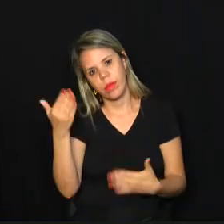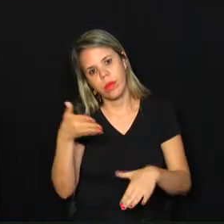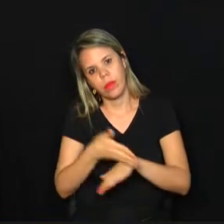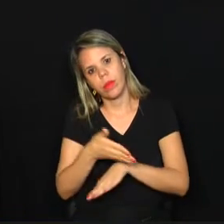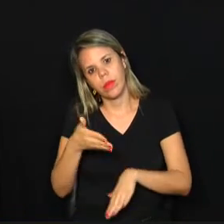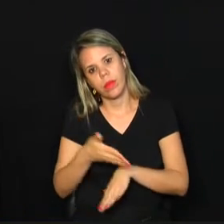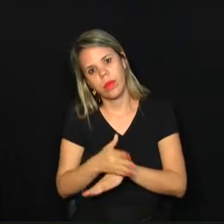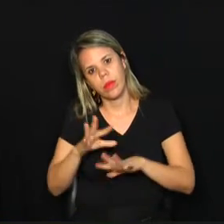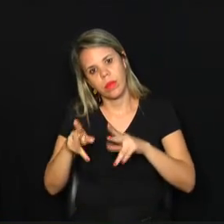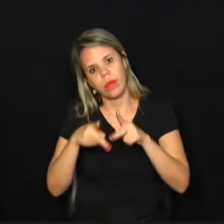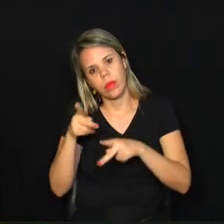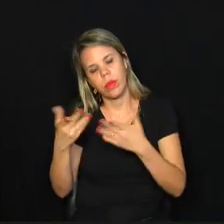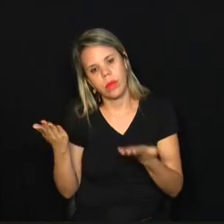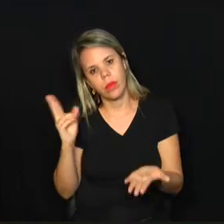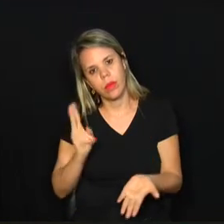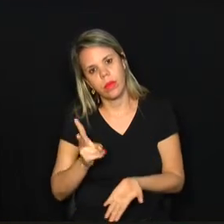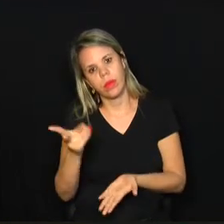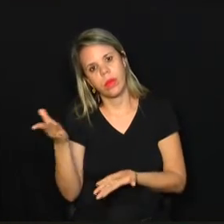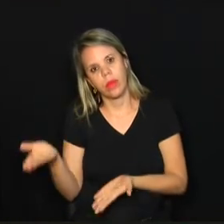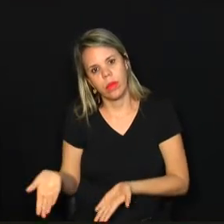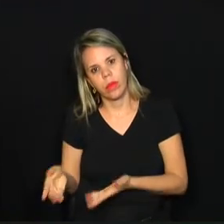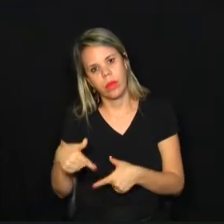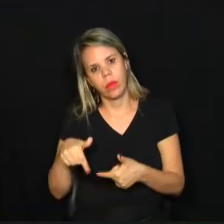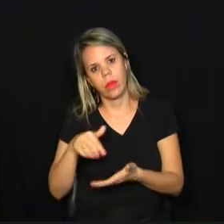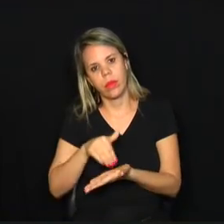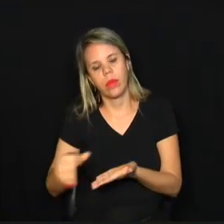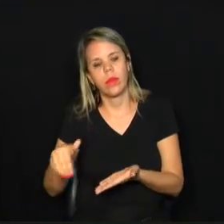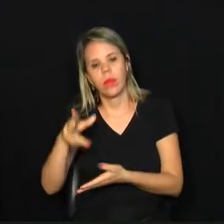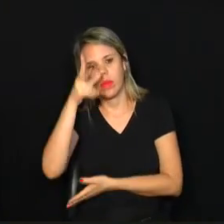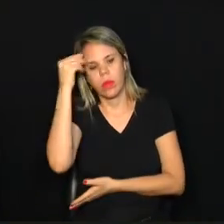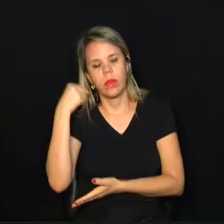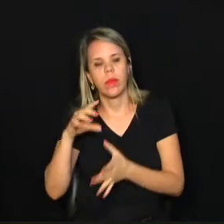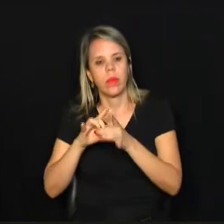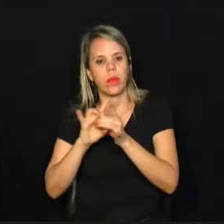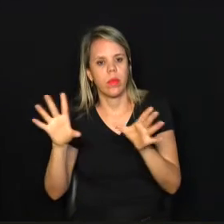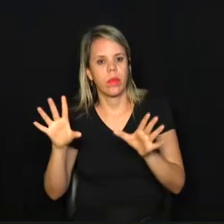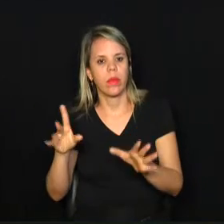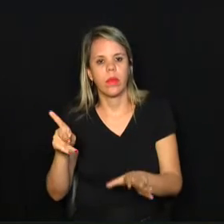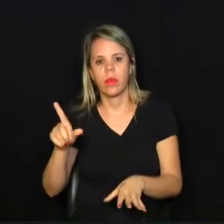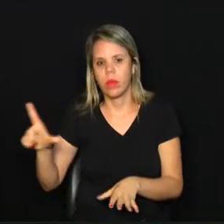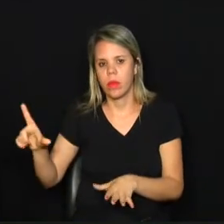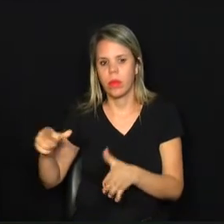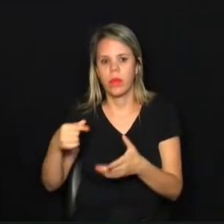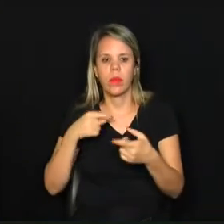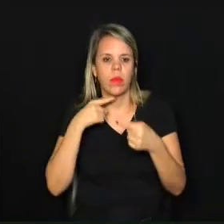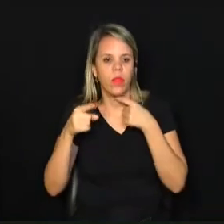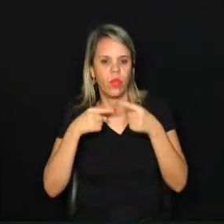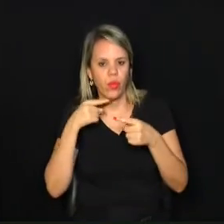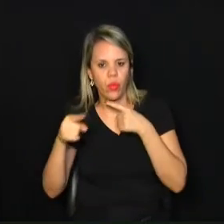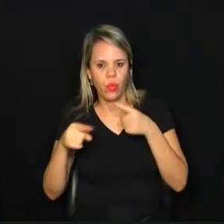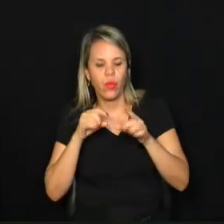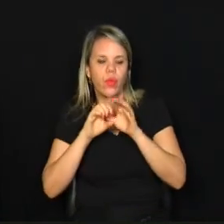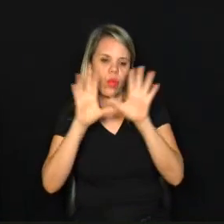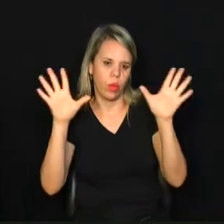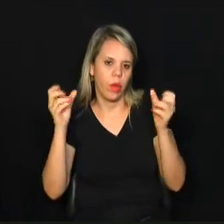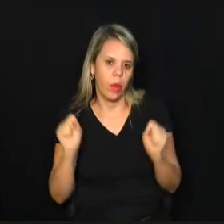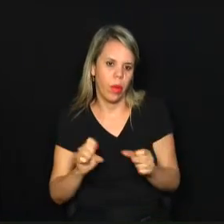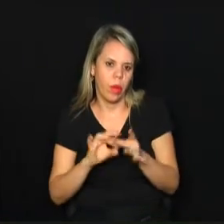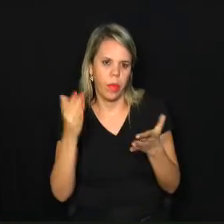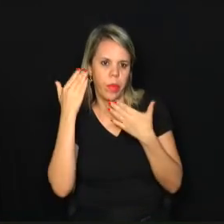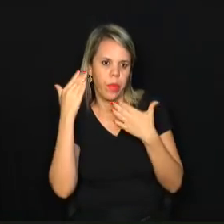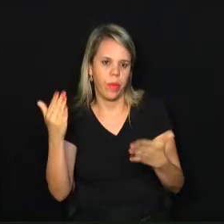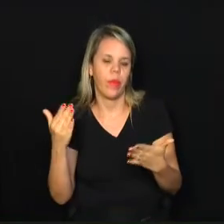de todos e dizer que a gente continua aqui no Executivo à disposição para esse PL, qualquer outro esclarecimento, a gente está à disposição. Muito